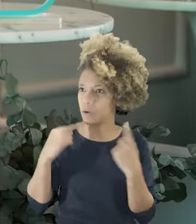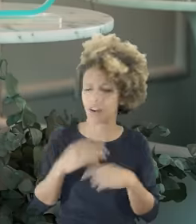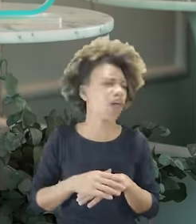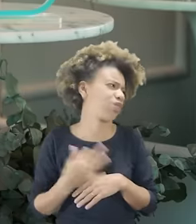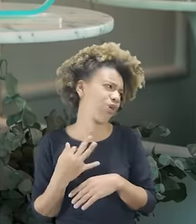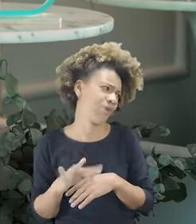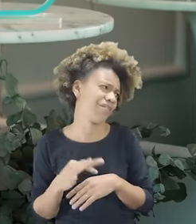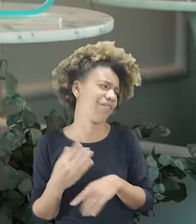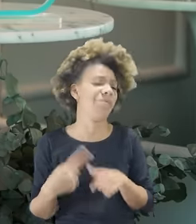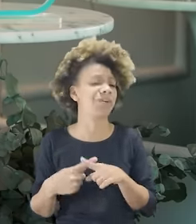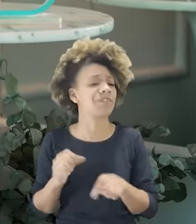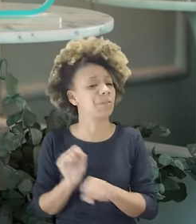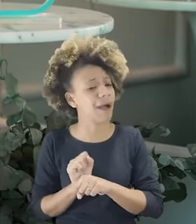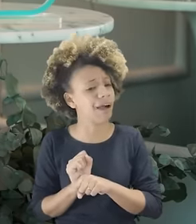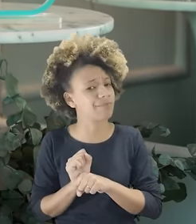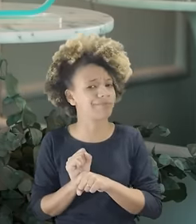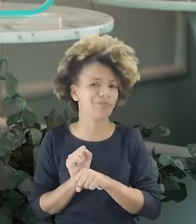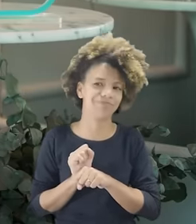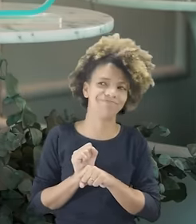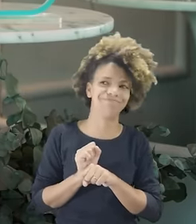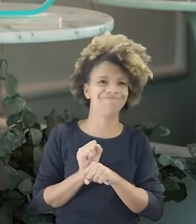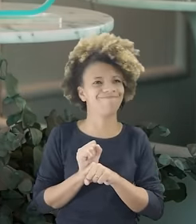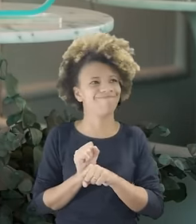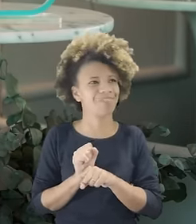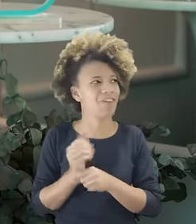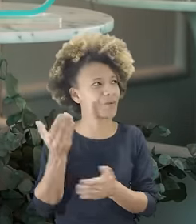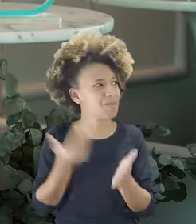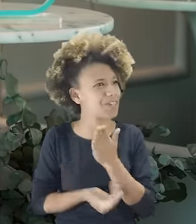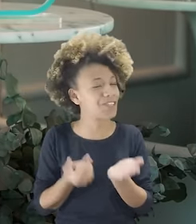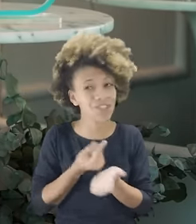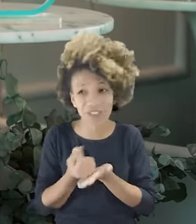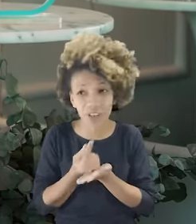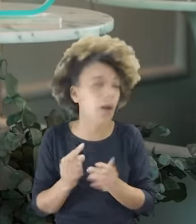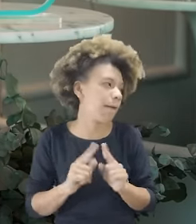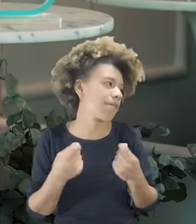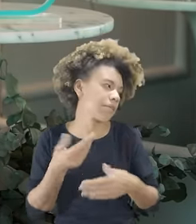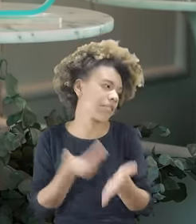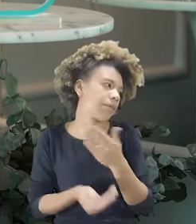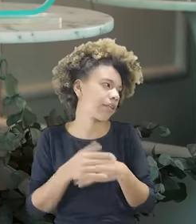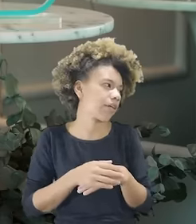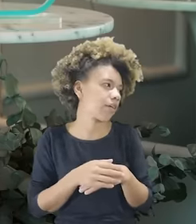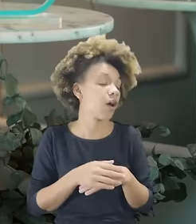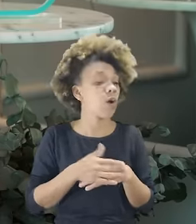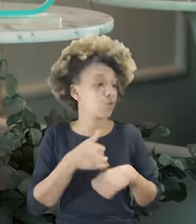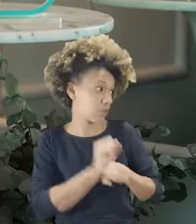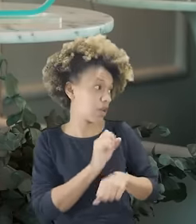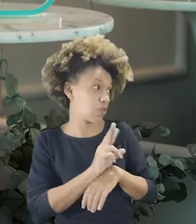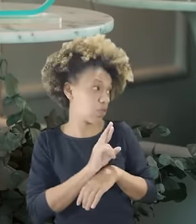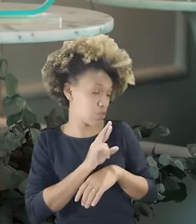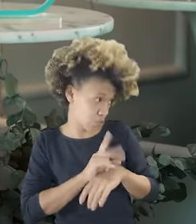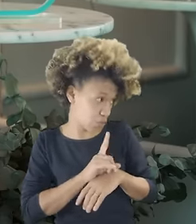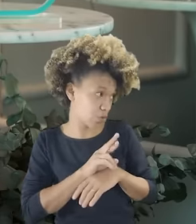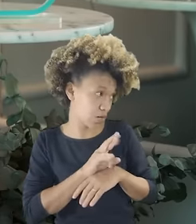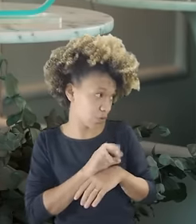louco mano mas dói porque você para meio assim eu vou perder dinheiro mas tem que perder você vai ver onde é que